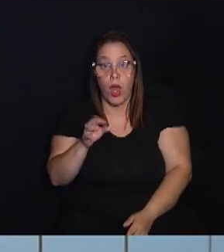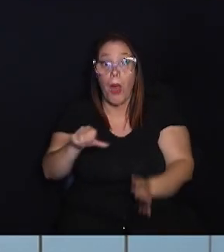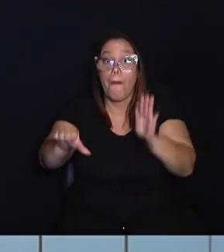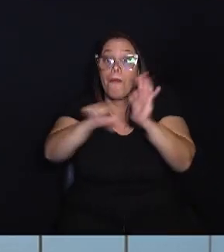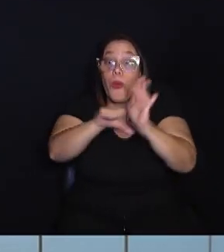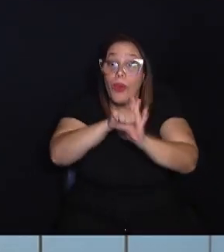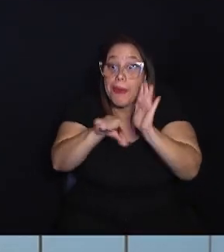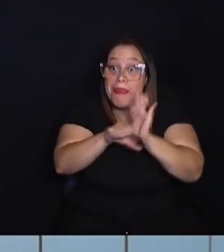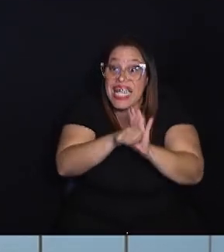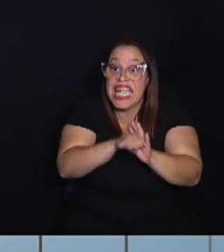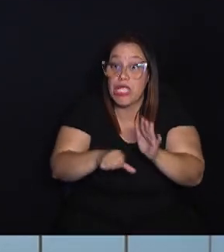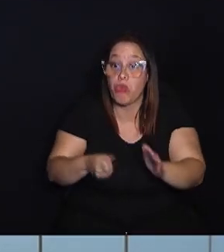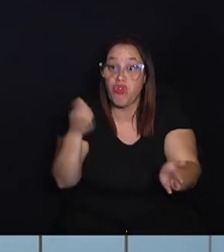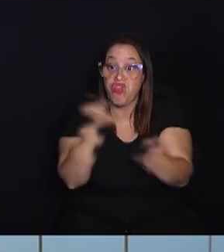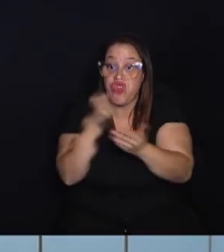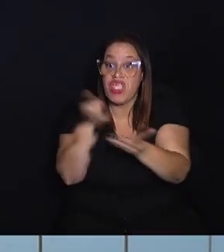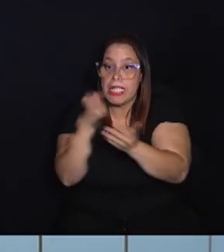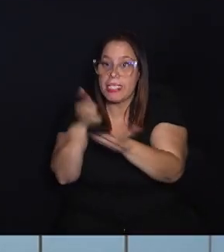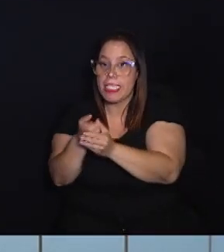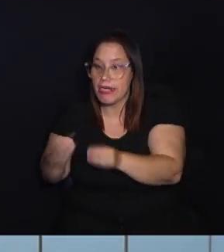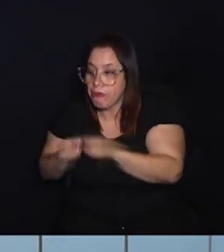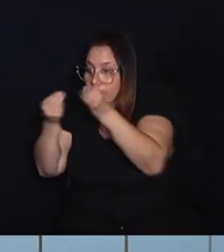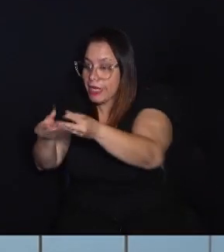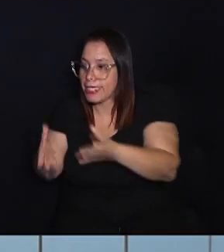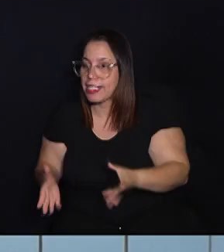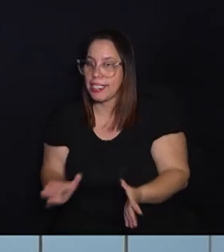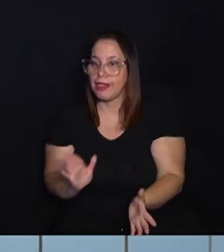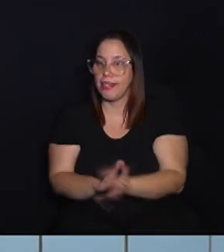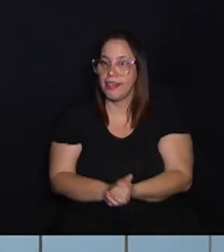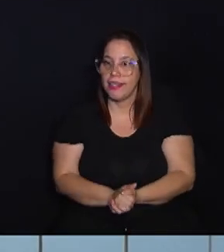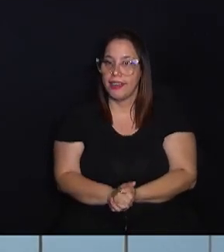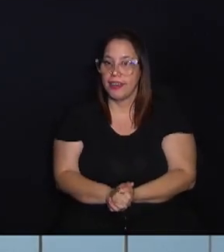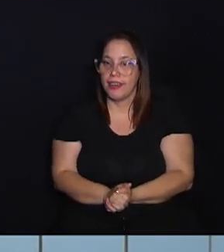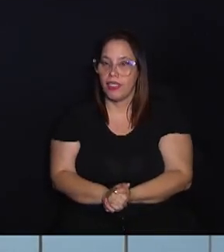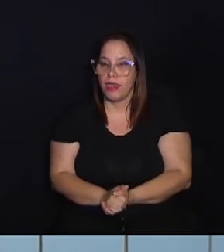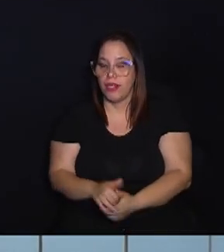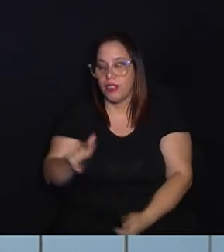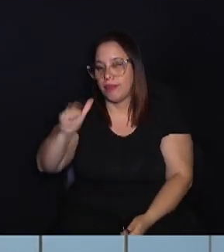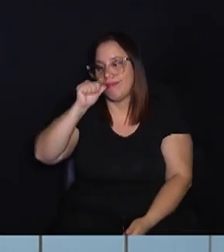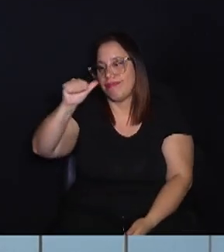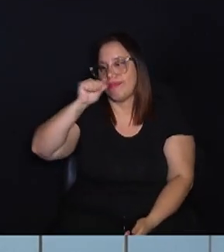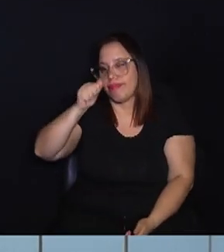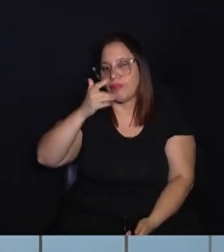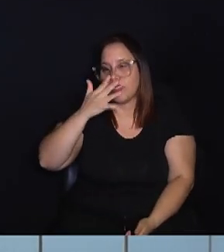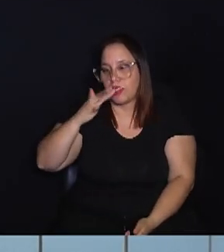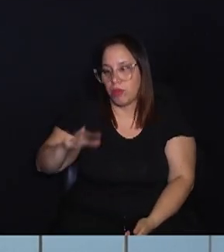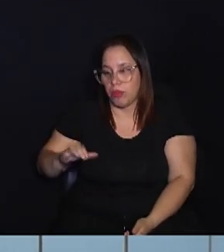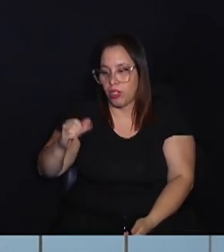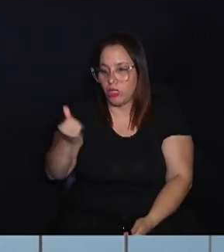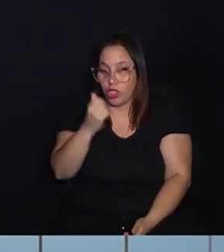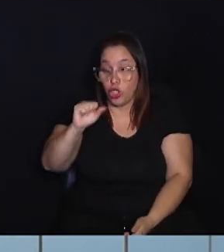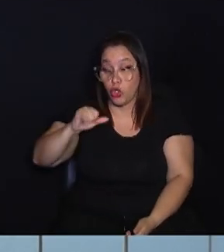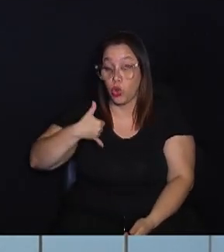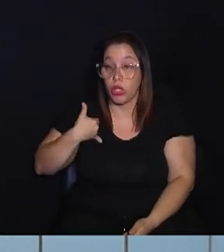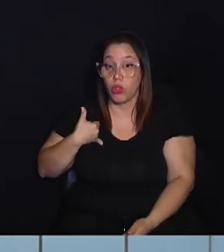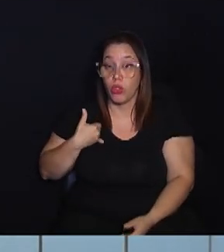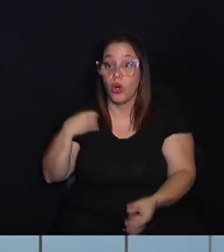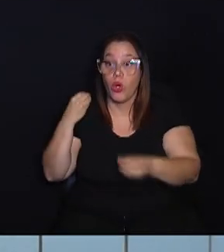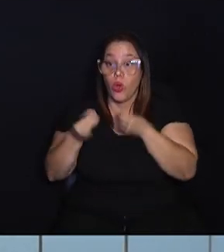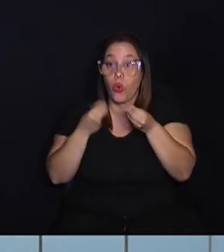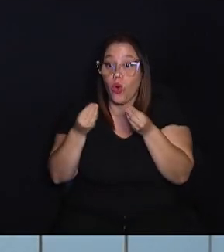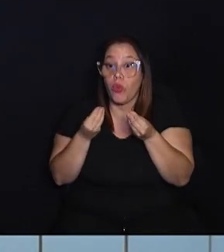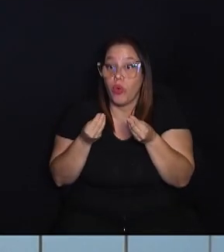proibido vender, oferecer, é crime, aliás, né? Bebida alcoólica para menor de 18 anos, como é que a gente